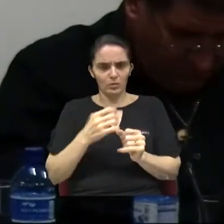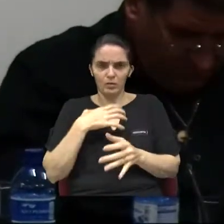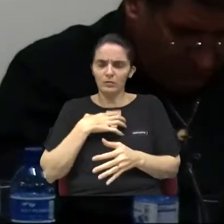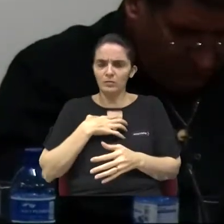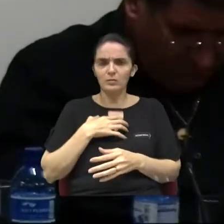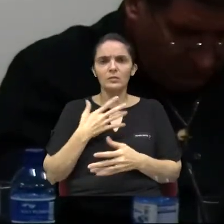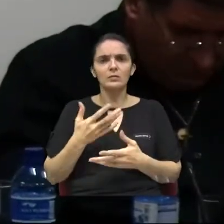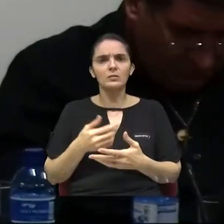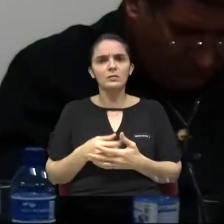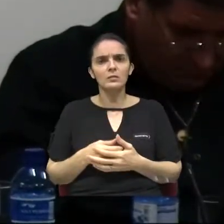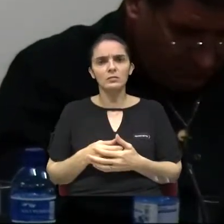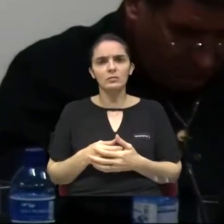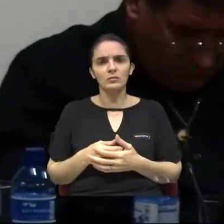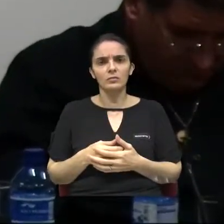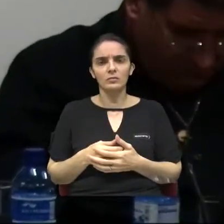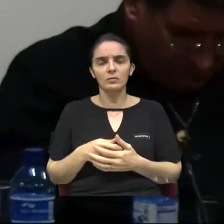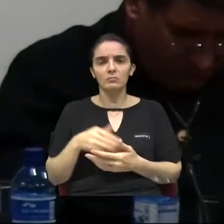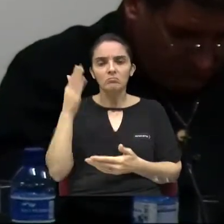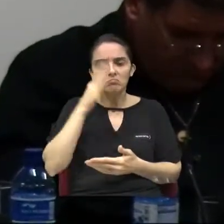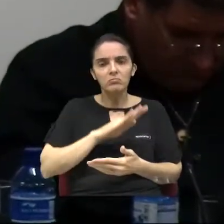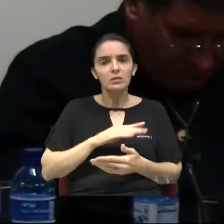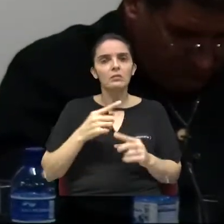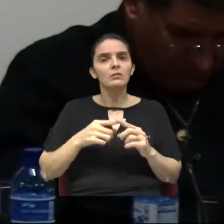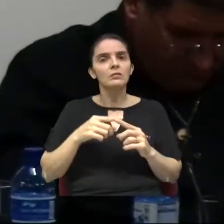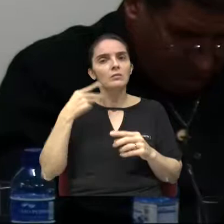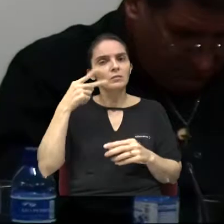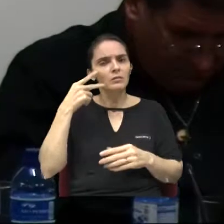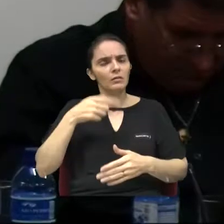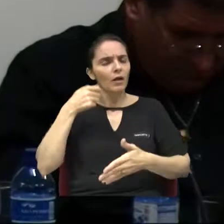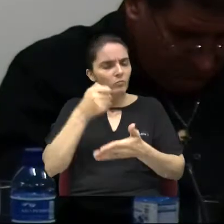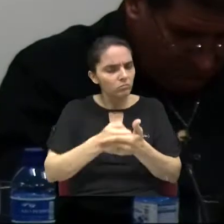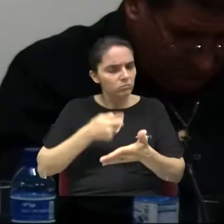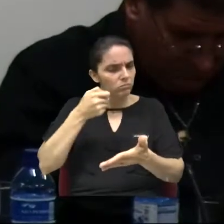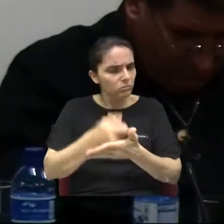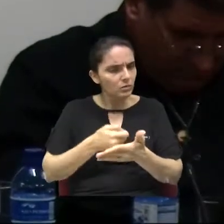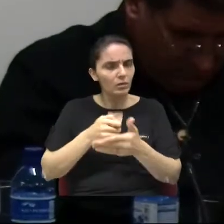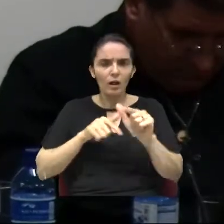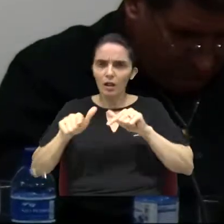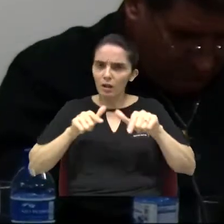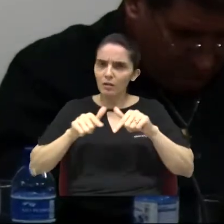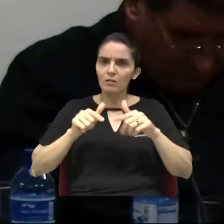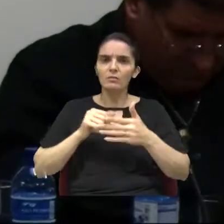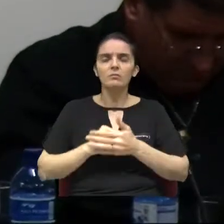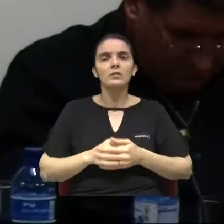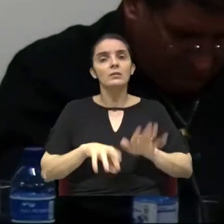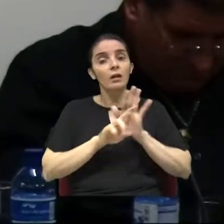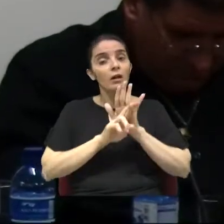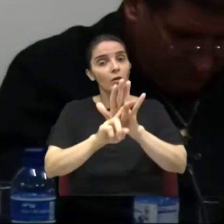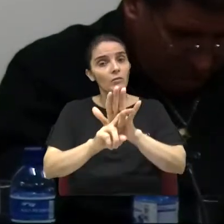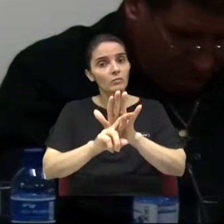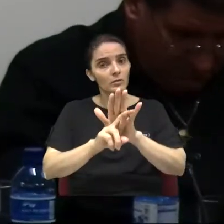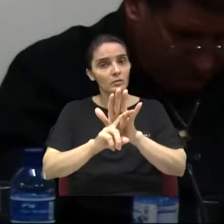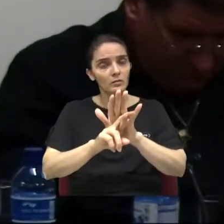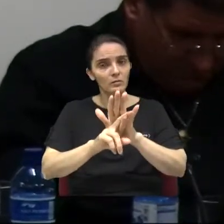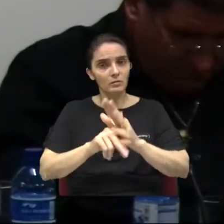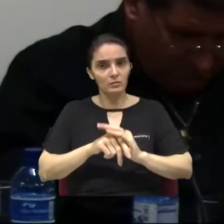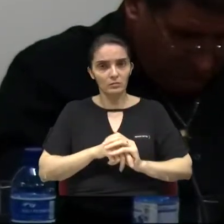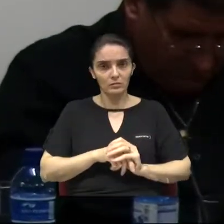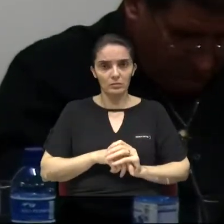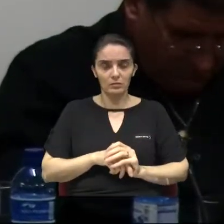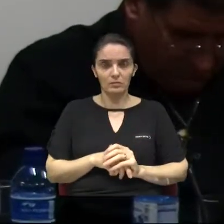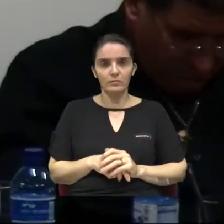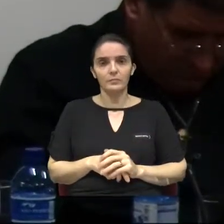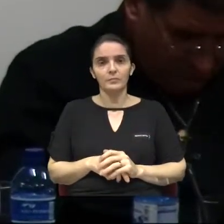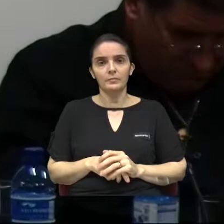vereadores estão aqui discutindo e trabalhando incansavelmente para que represente na corregedoria e para